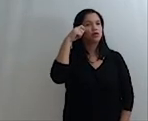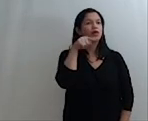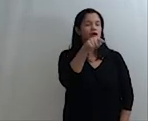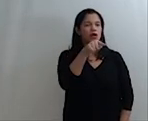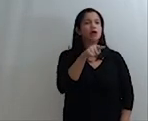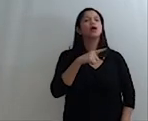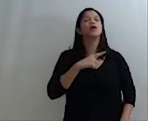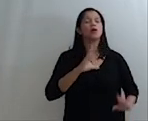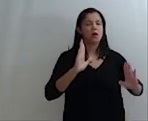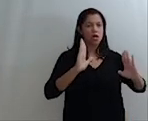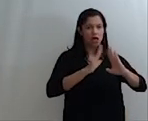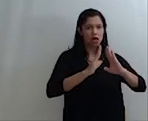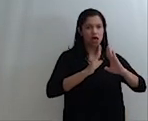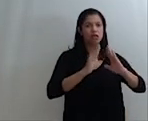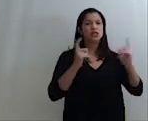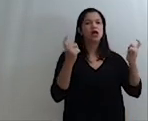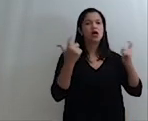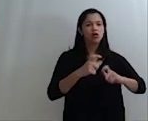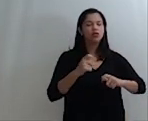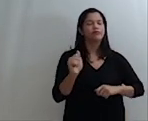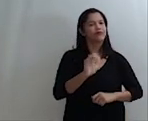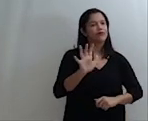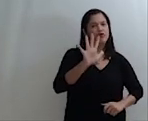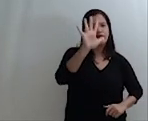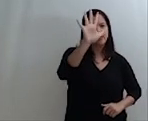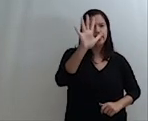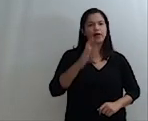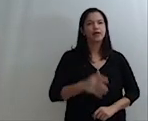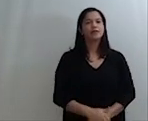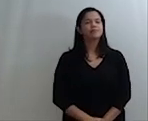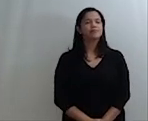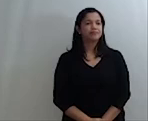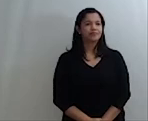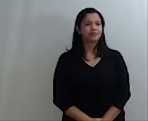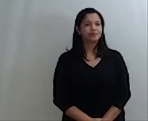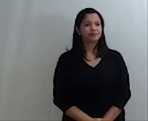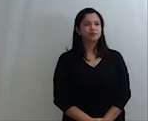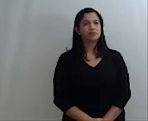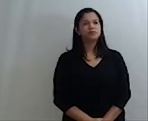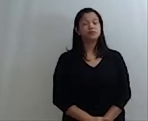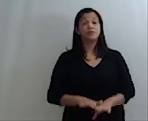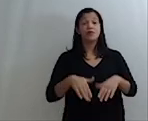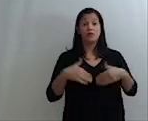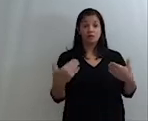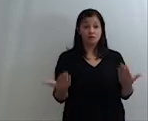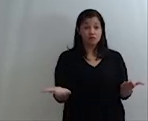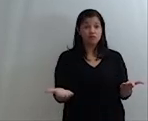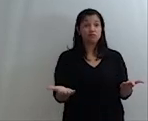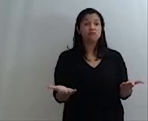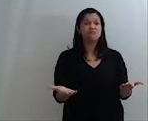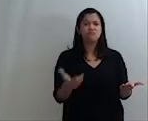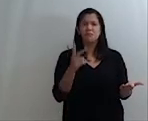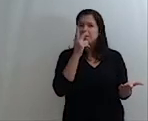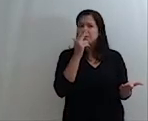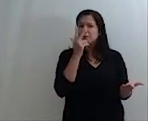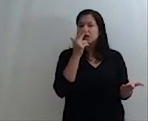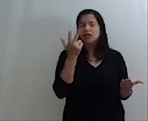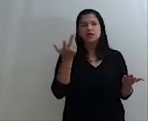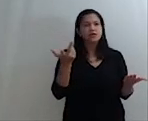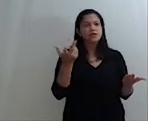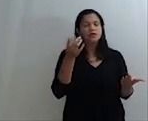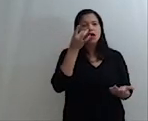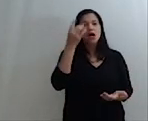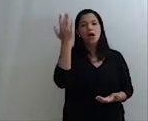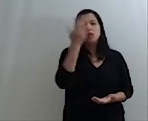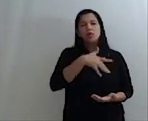Periferia então assim eh eh Talvez seja a prova mais vergonhosamente eh